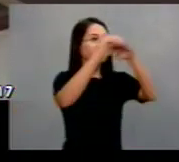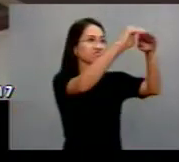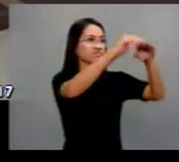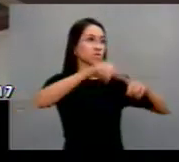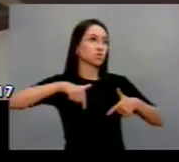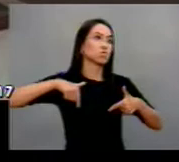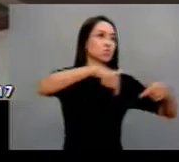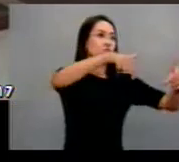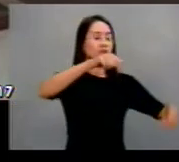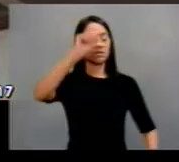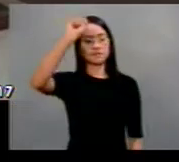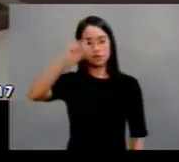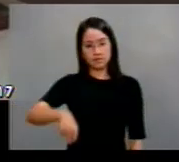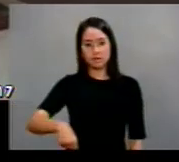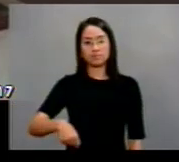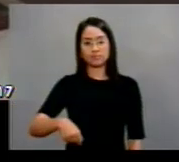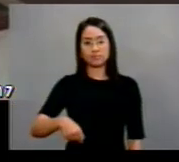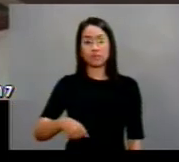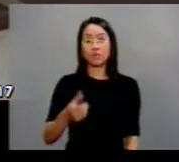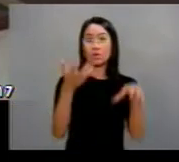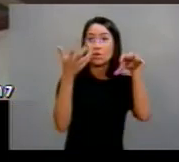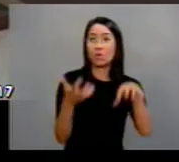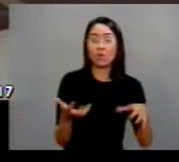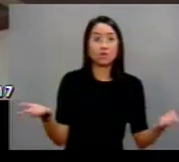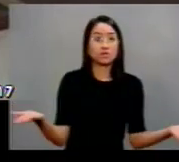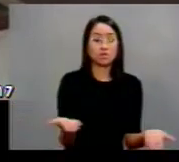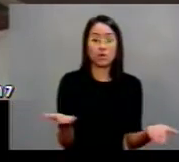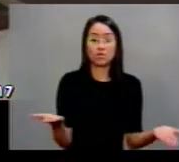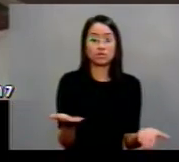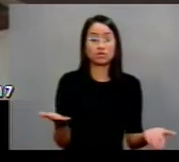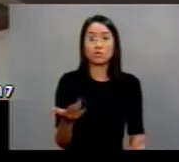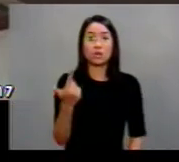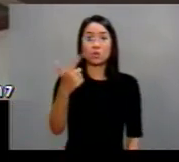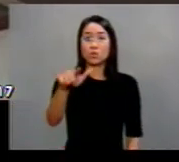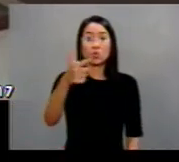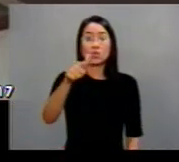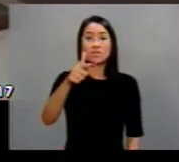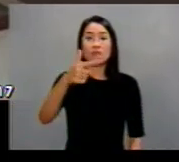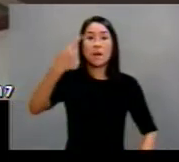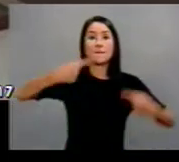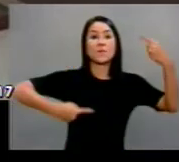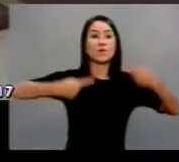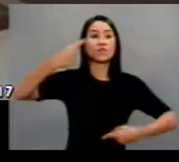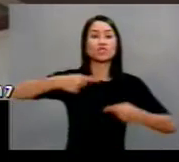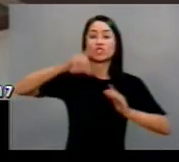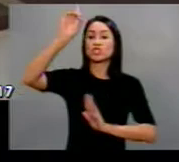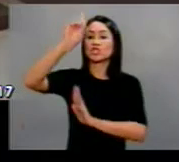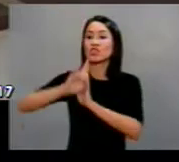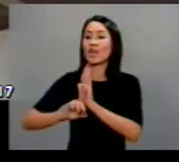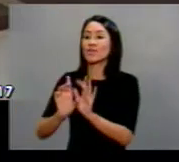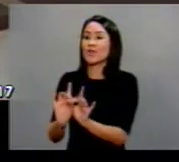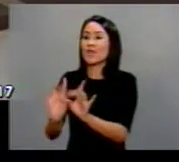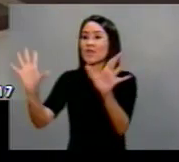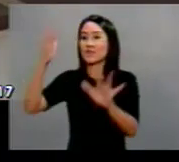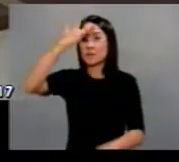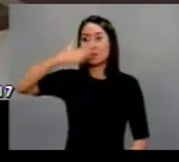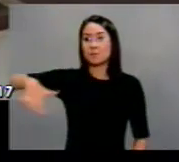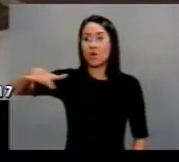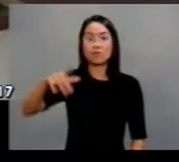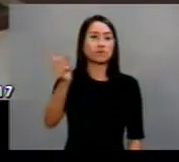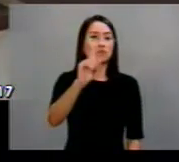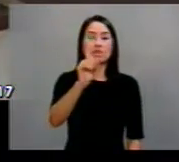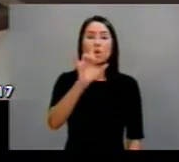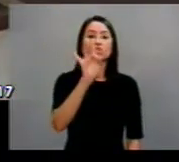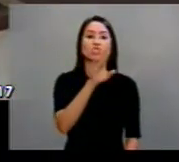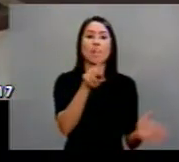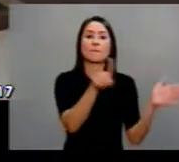econômica do Brasil. É isso que o Congresso Nacional virou hoje, um comitê de negócios da burguesia, um comitê de negócios do